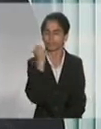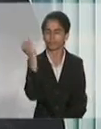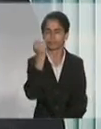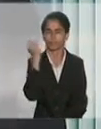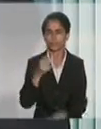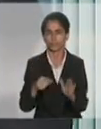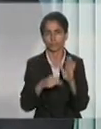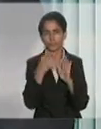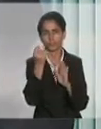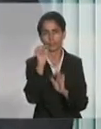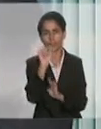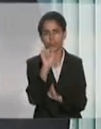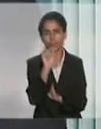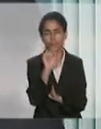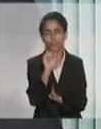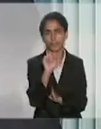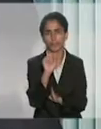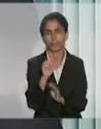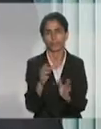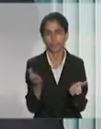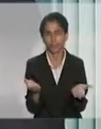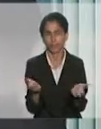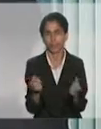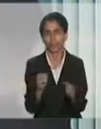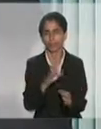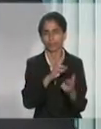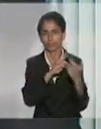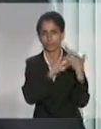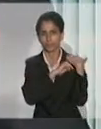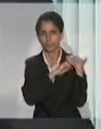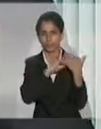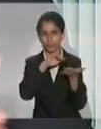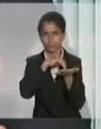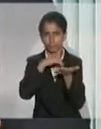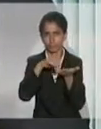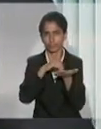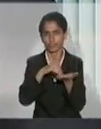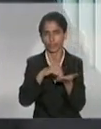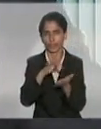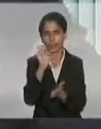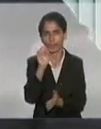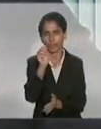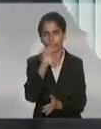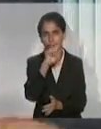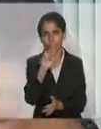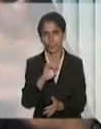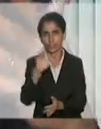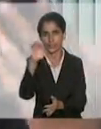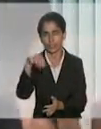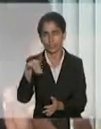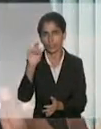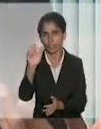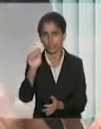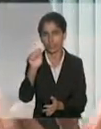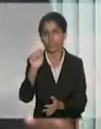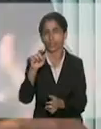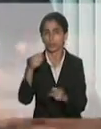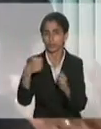primeira é, que no caso seria de responsabilidade da Secretaria de Fazenda, é estimar o